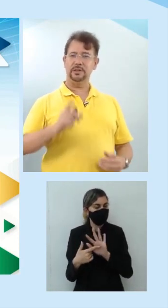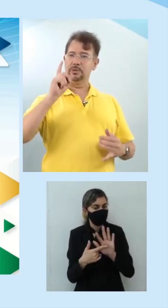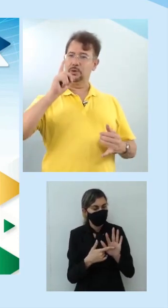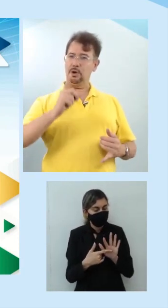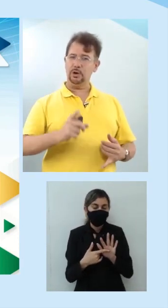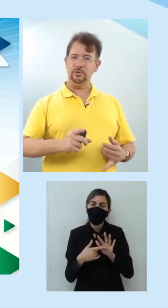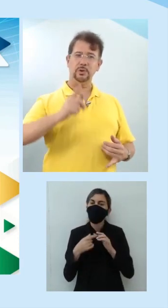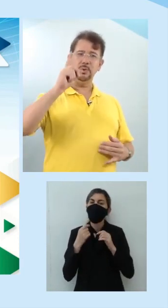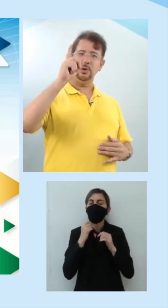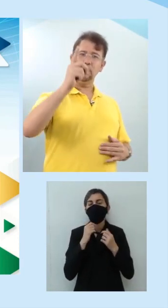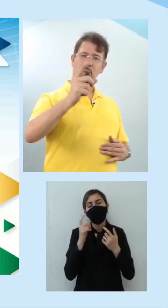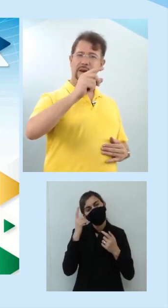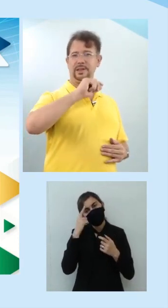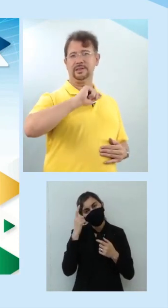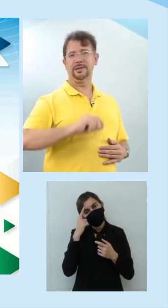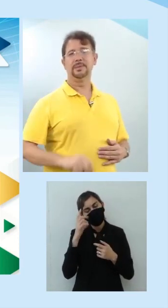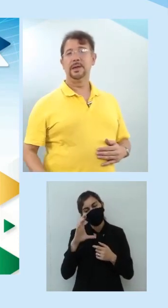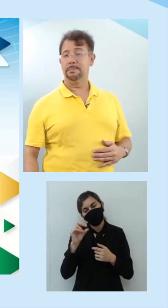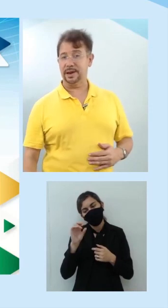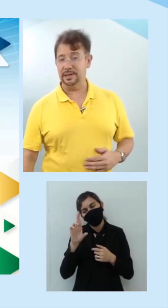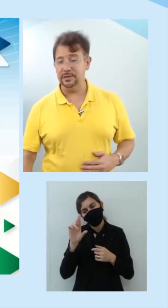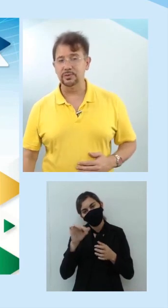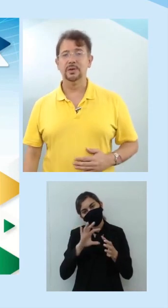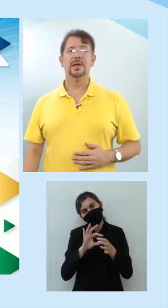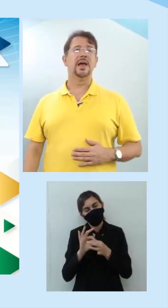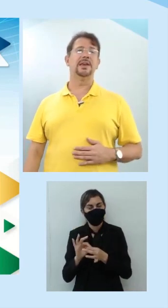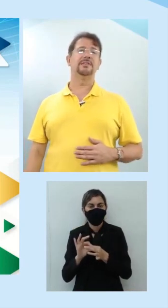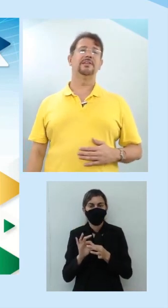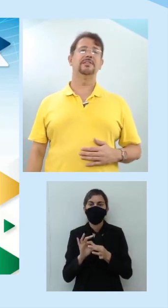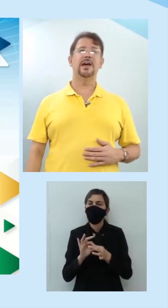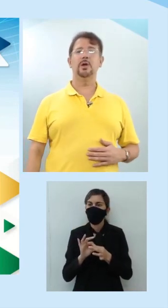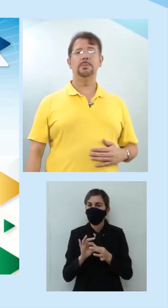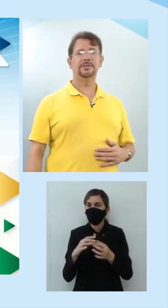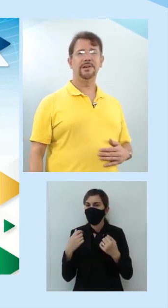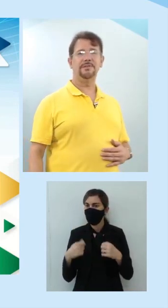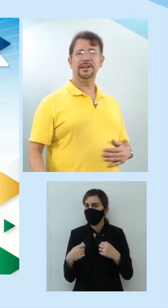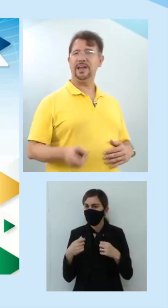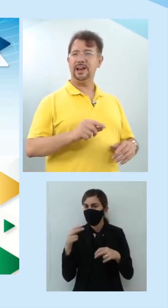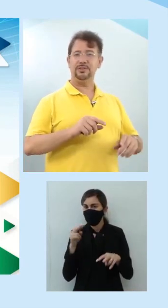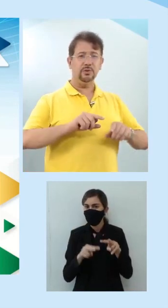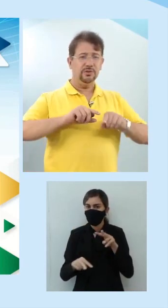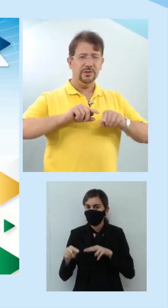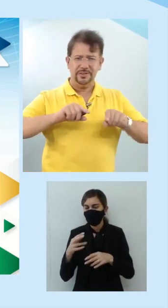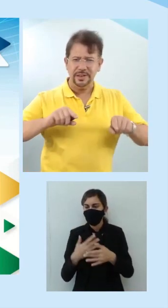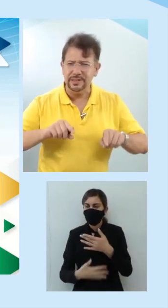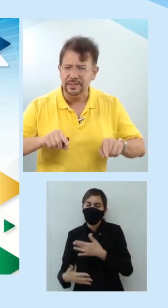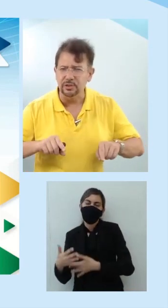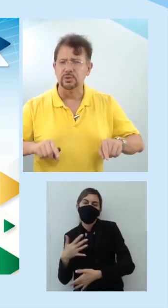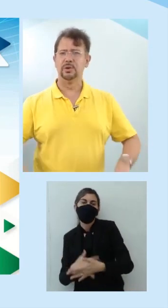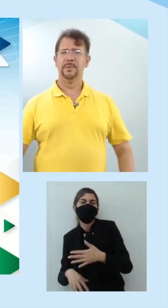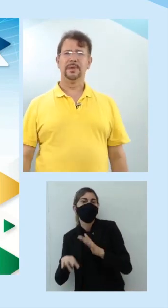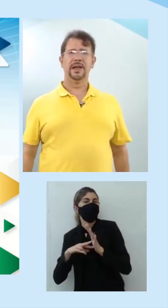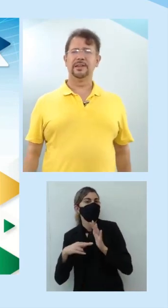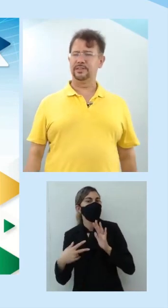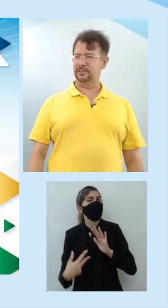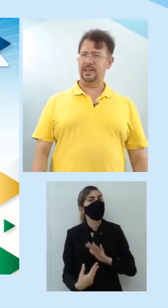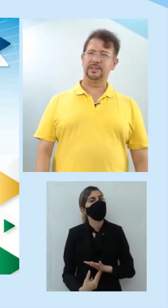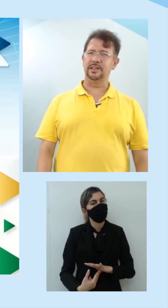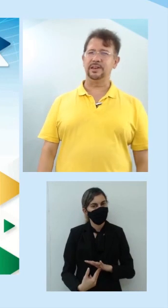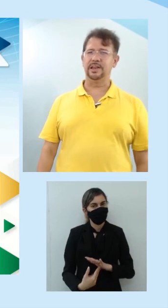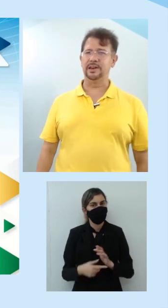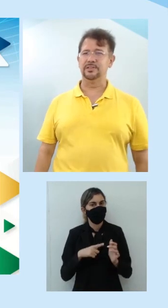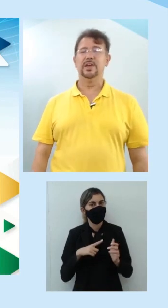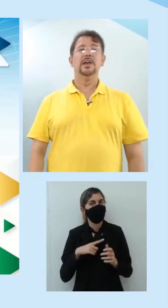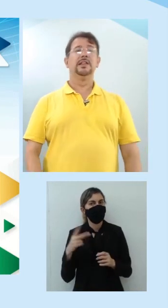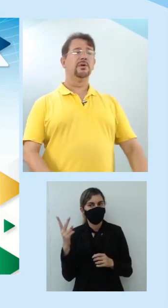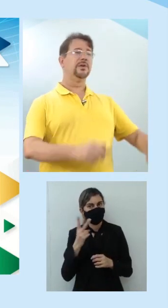um sentido lógico e coerente. Para isso, é necessário observar as relações de sentido existentes